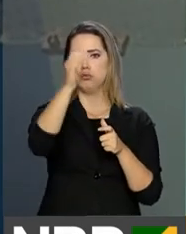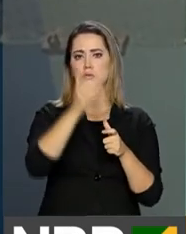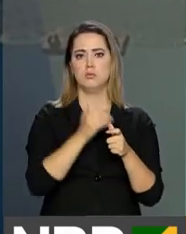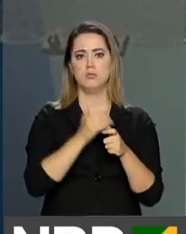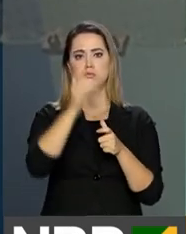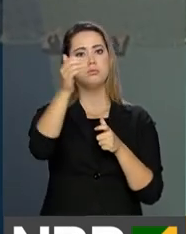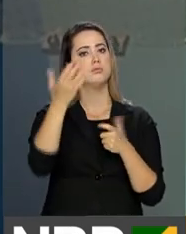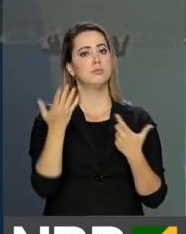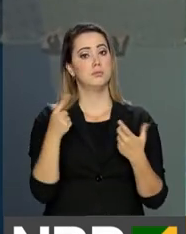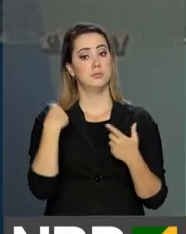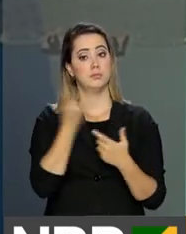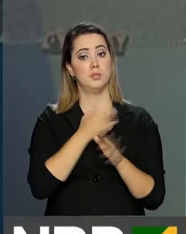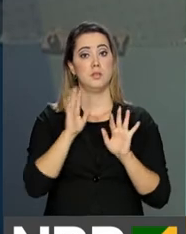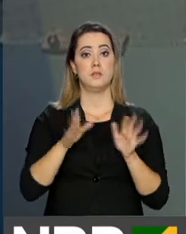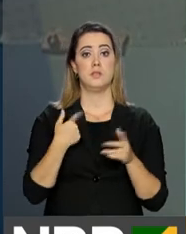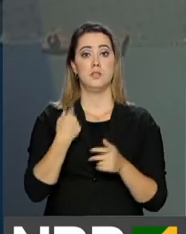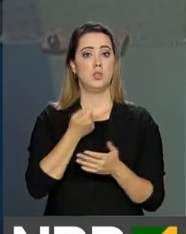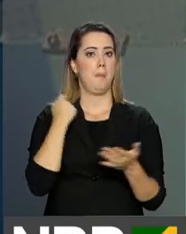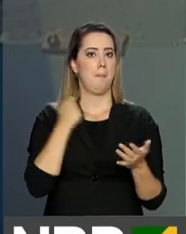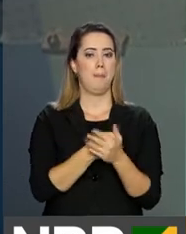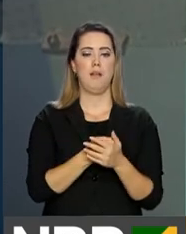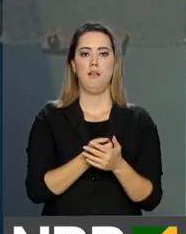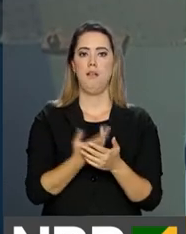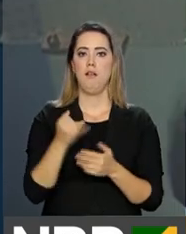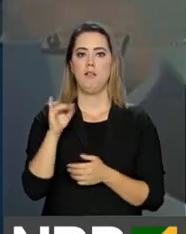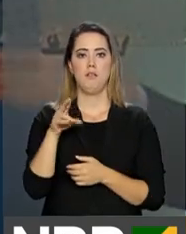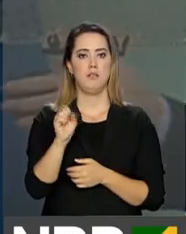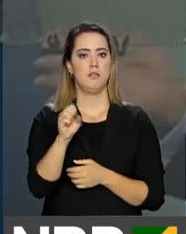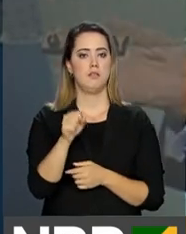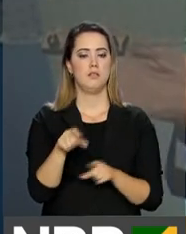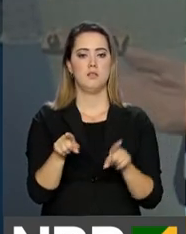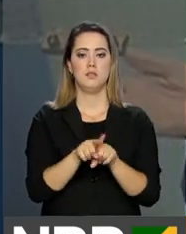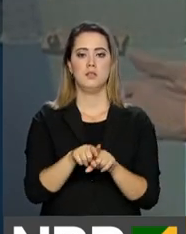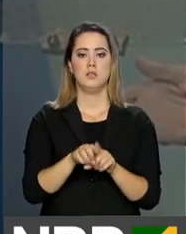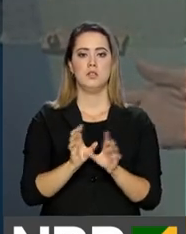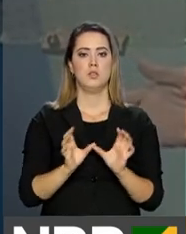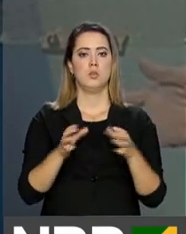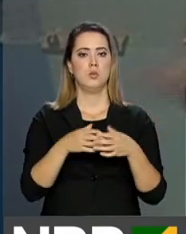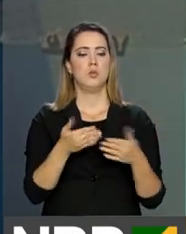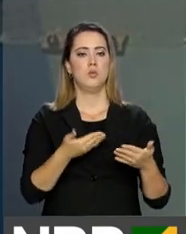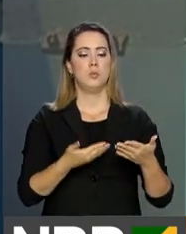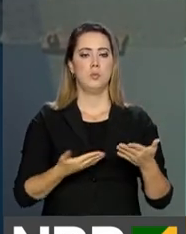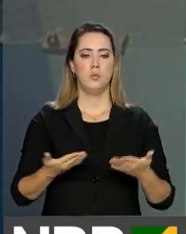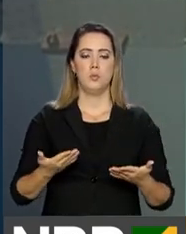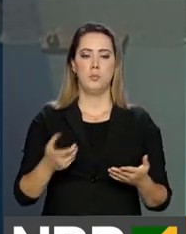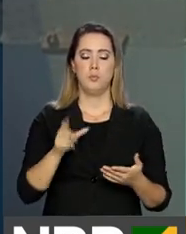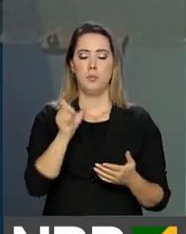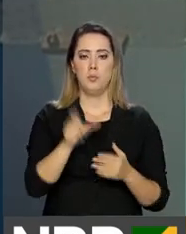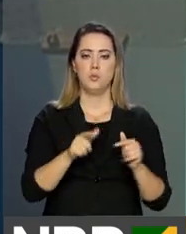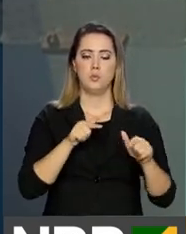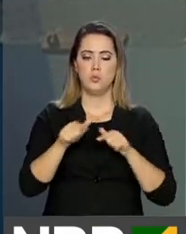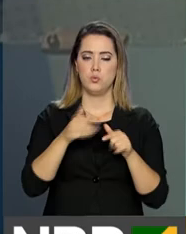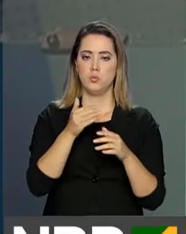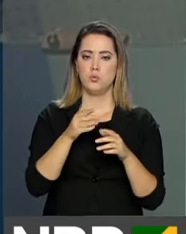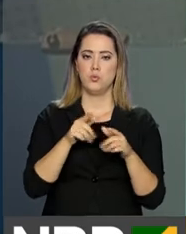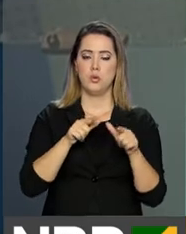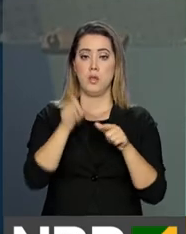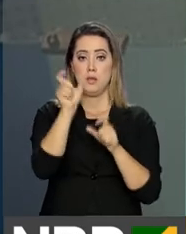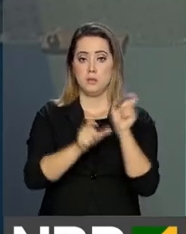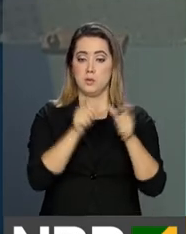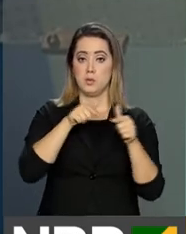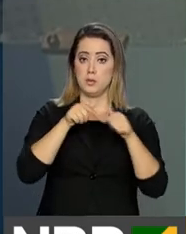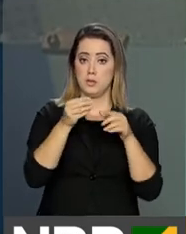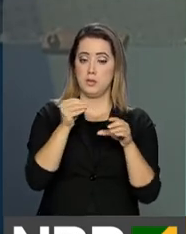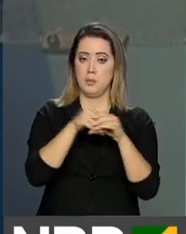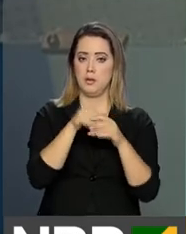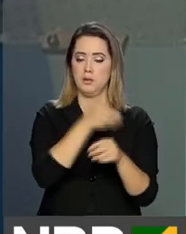dado momento, nós só teremos dinheiro para pagar pensões e servidores públicos. E o que nós queremos com a reforma da Previdência é